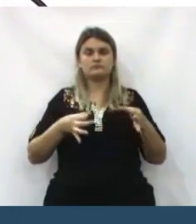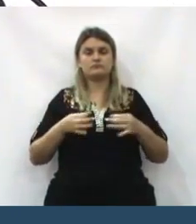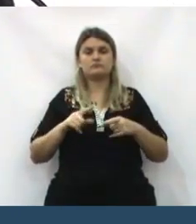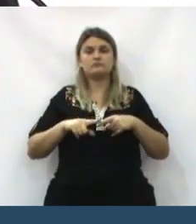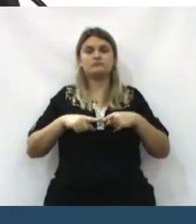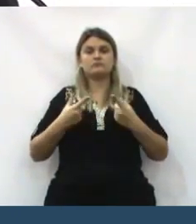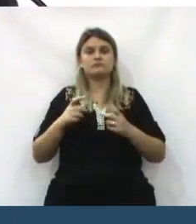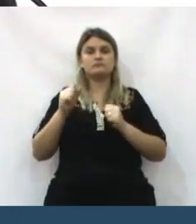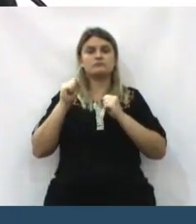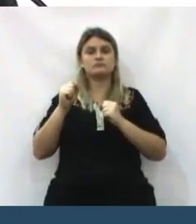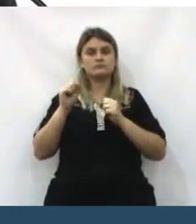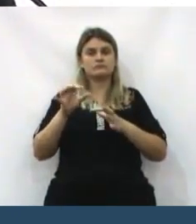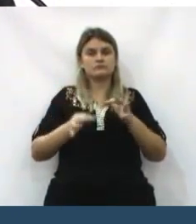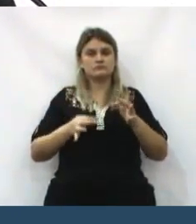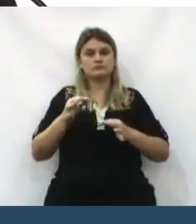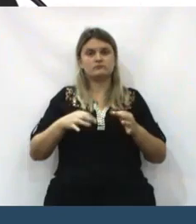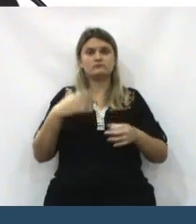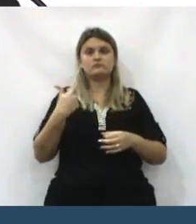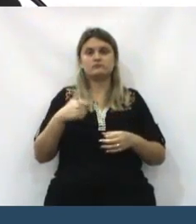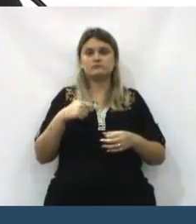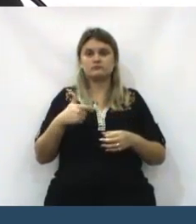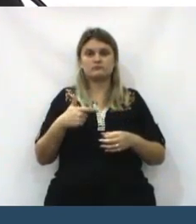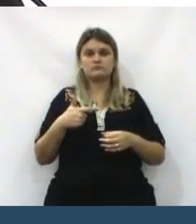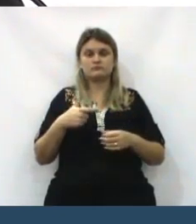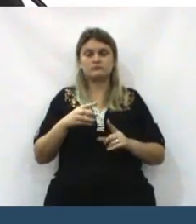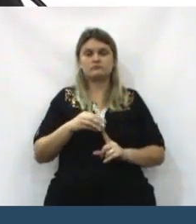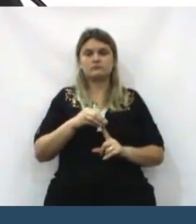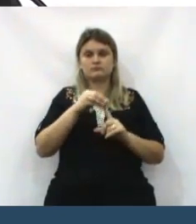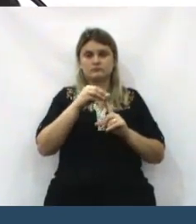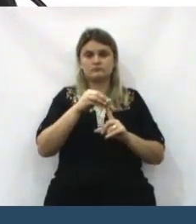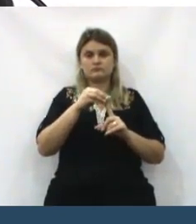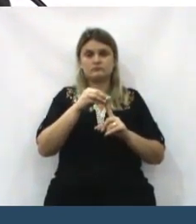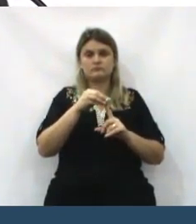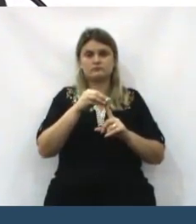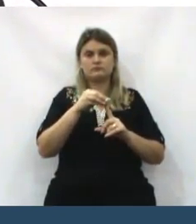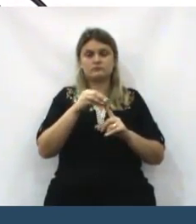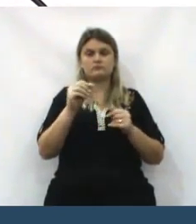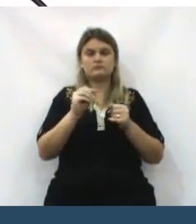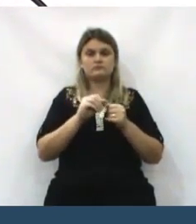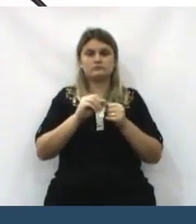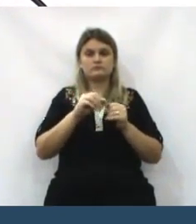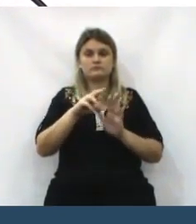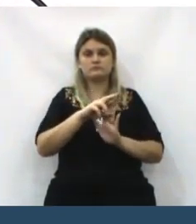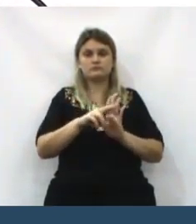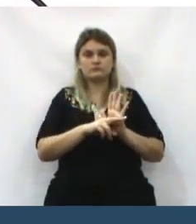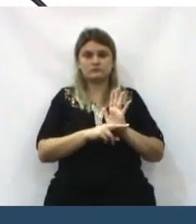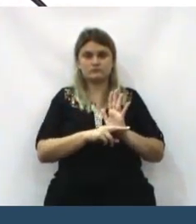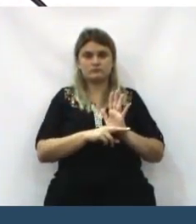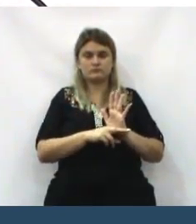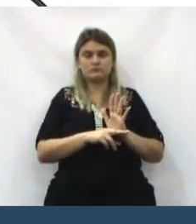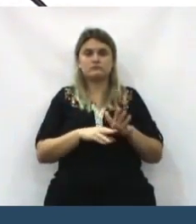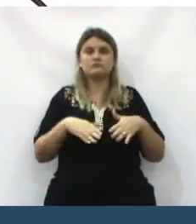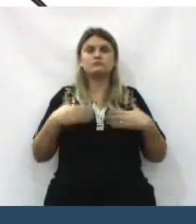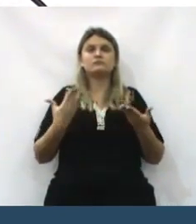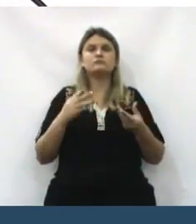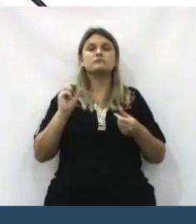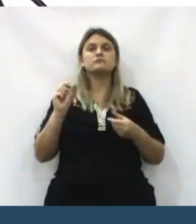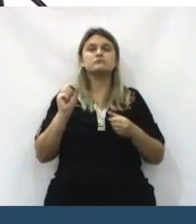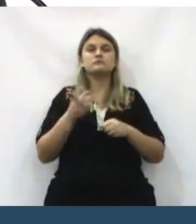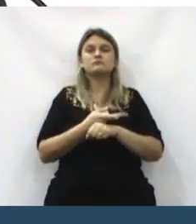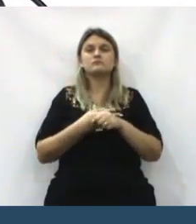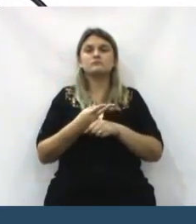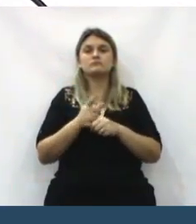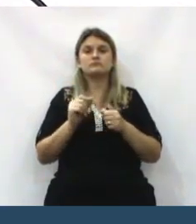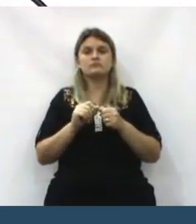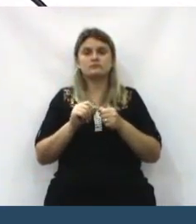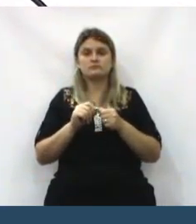Judiciário. Mas o Poder Judiciário não tem, por essência, não tem por princípio, a confecção de normas. Então, o